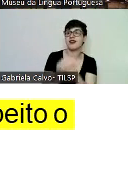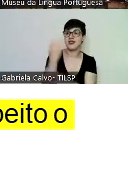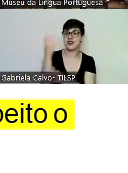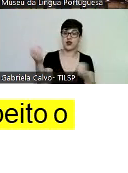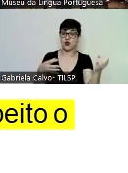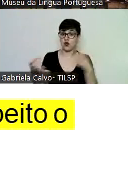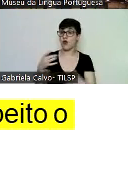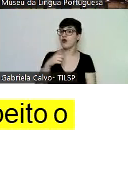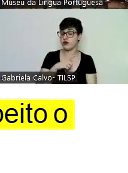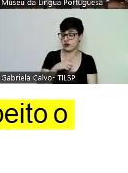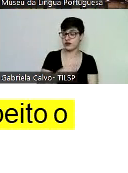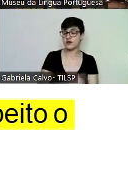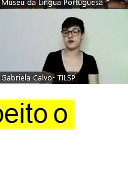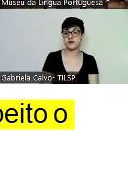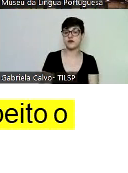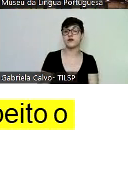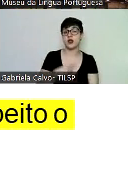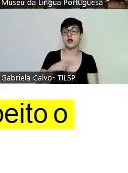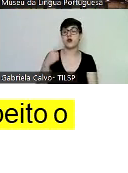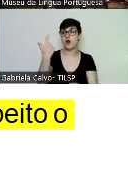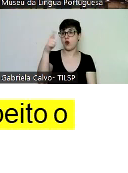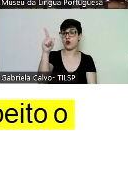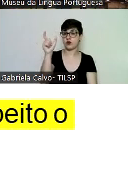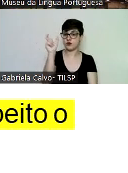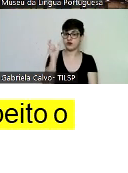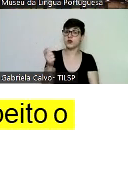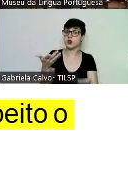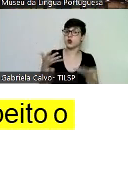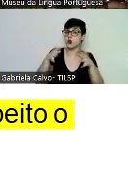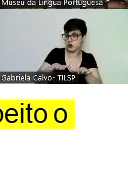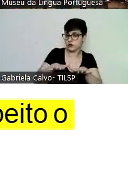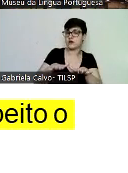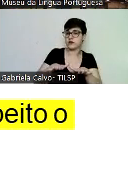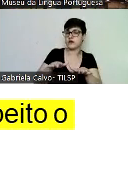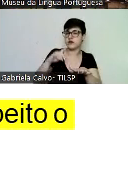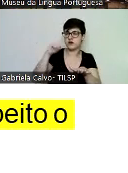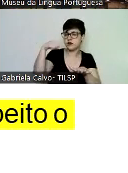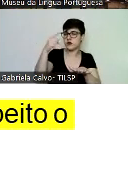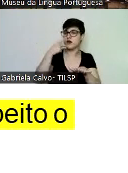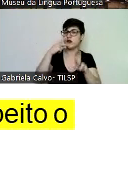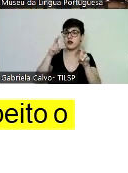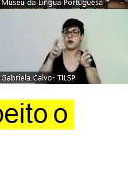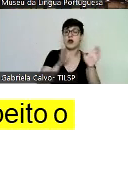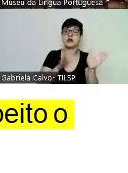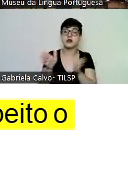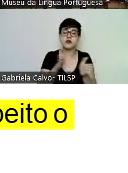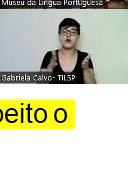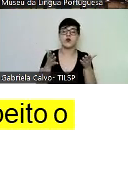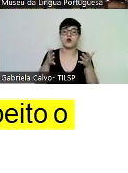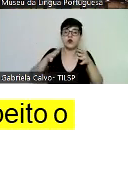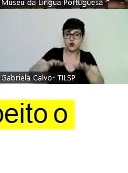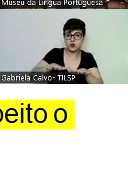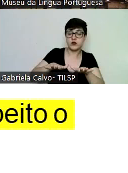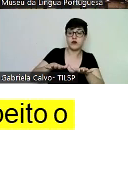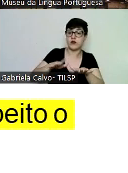inclusive então também inclusive teve esse debate depois a gente vai na definição tem acessível e inclusivo e de fato são